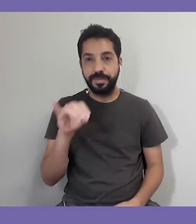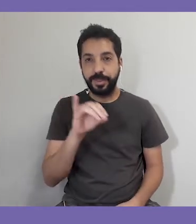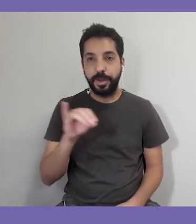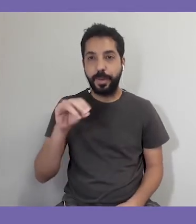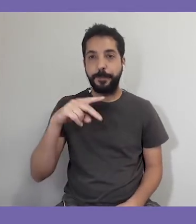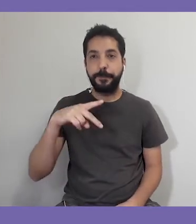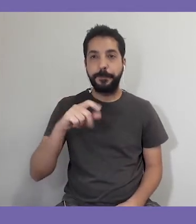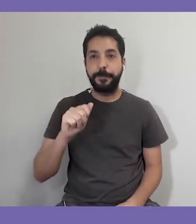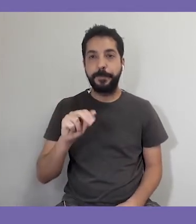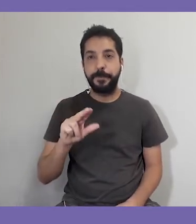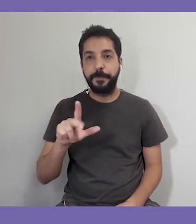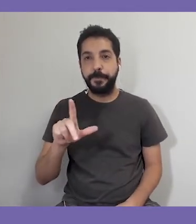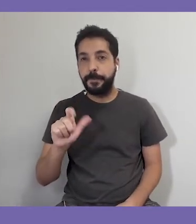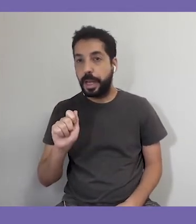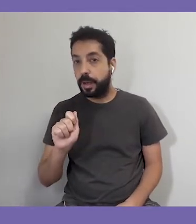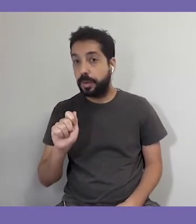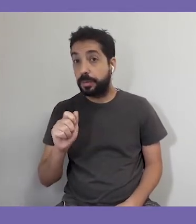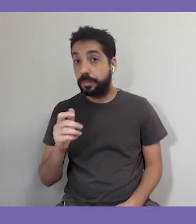Ei, Paula.